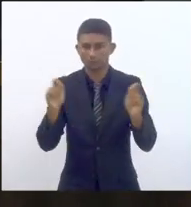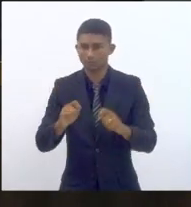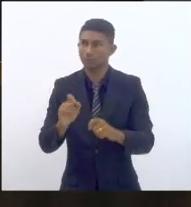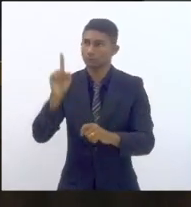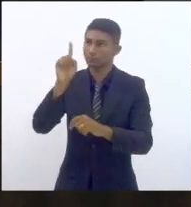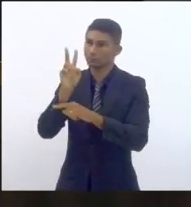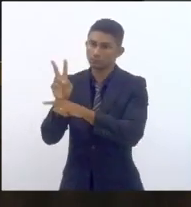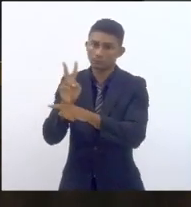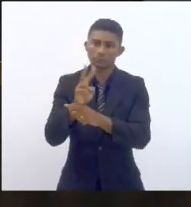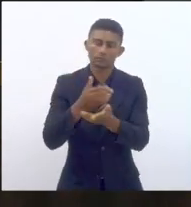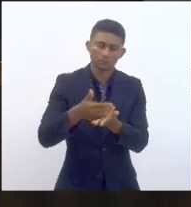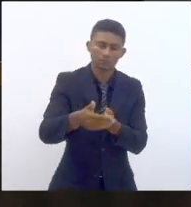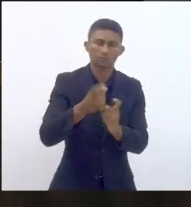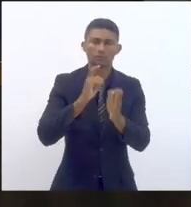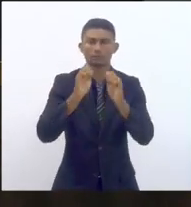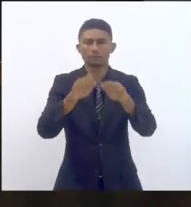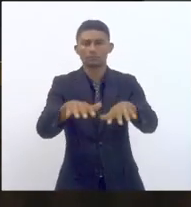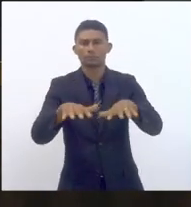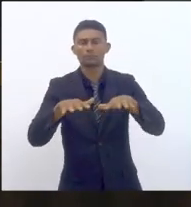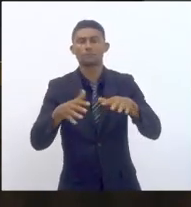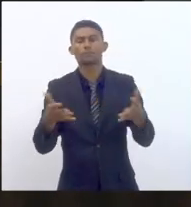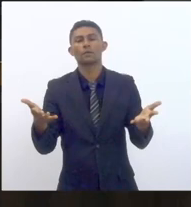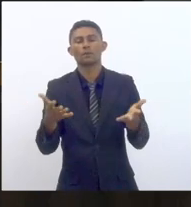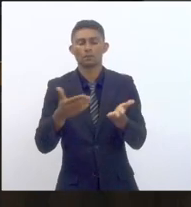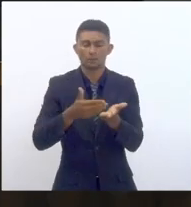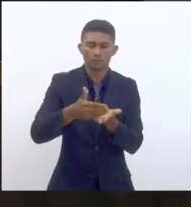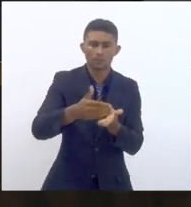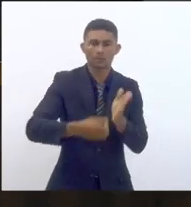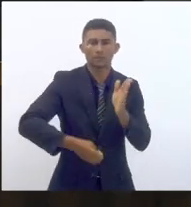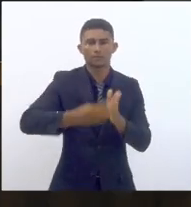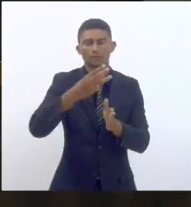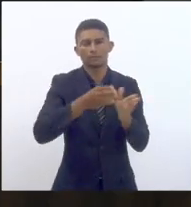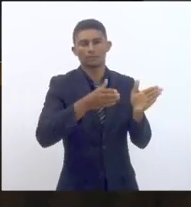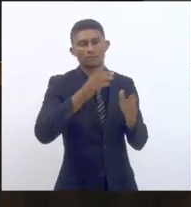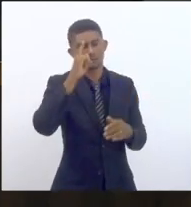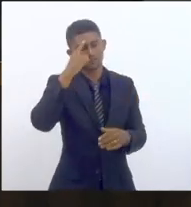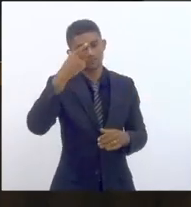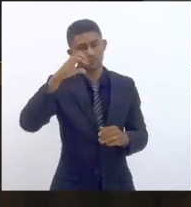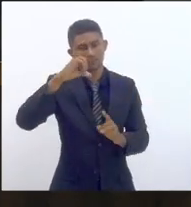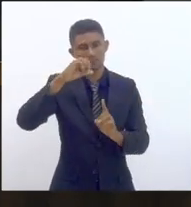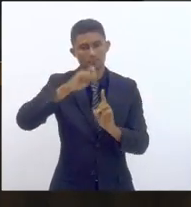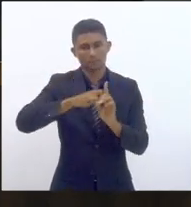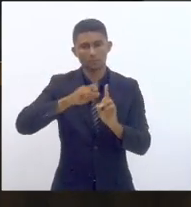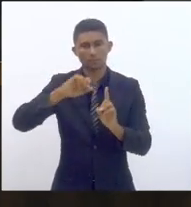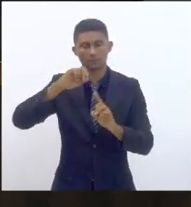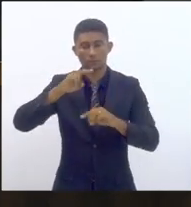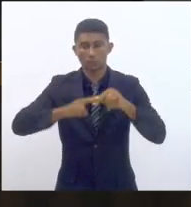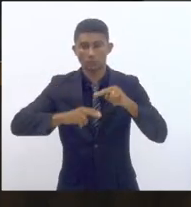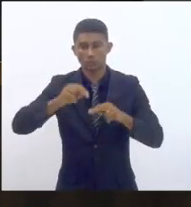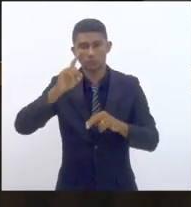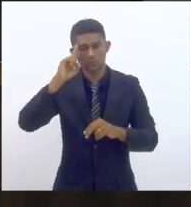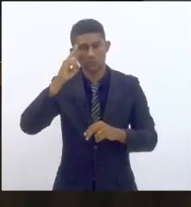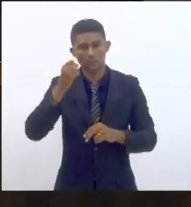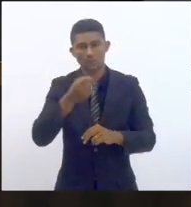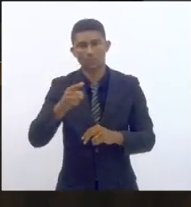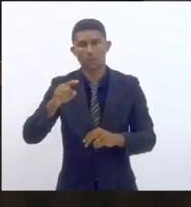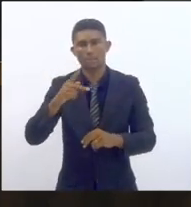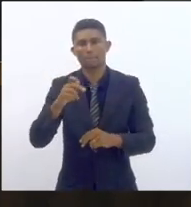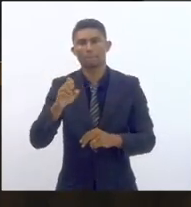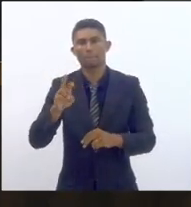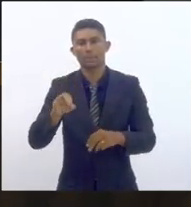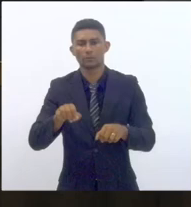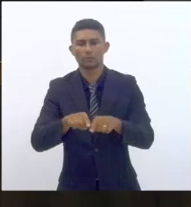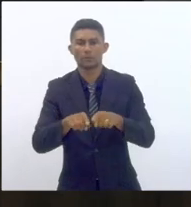os nossos trabalhos. Está aberta a terceira sessão extraordinária do dia 29 de junho, dia de São Pedro e São Paulo, de